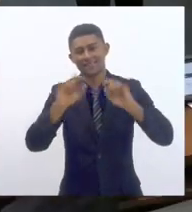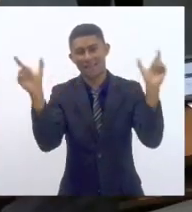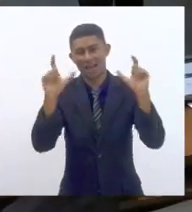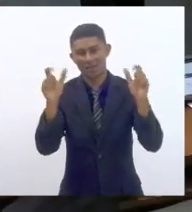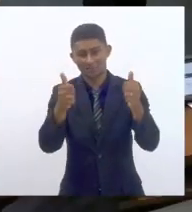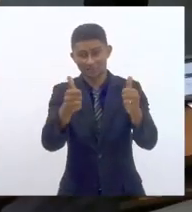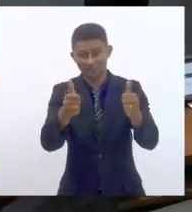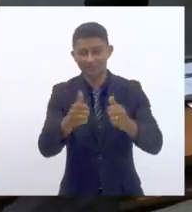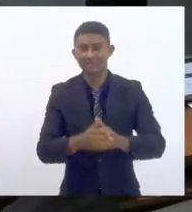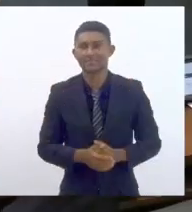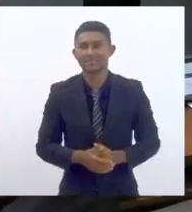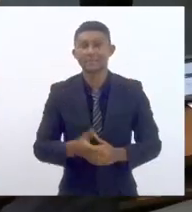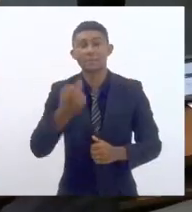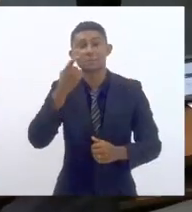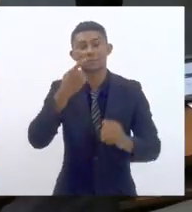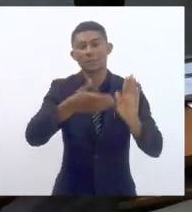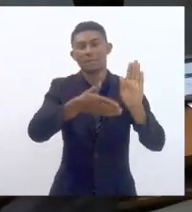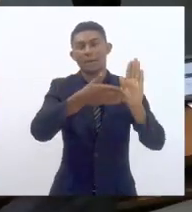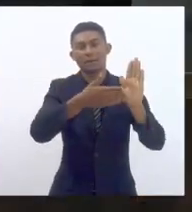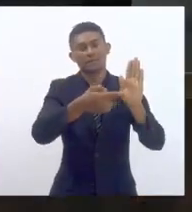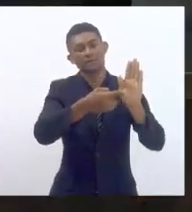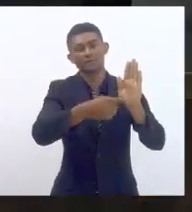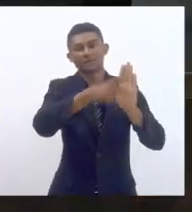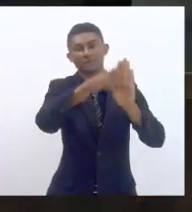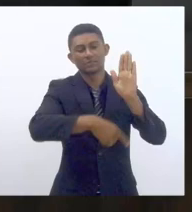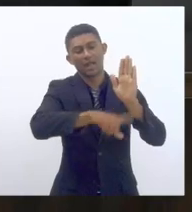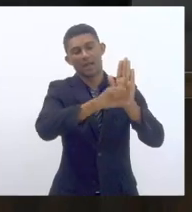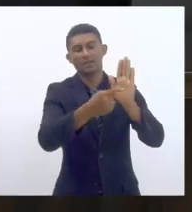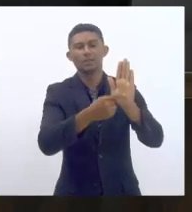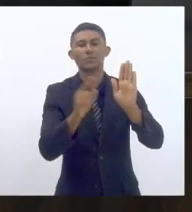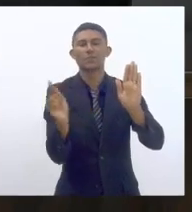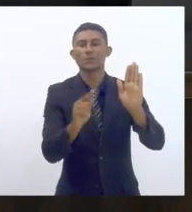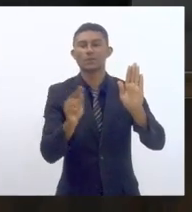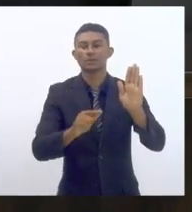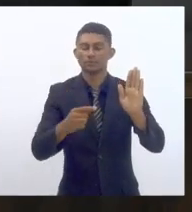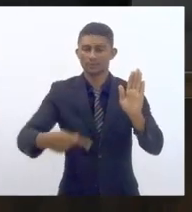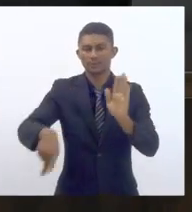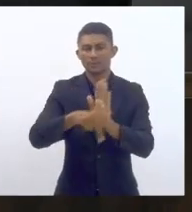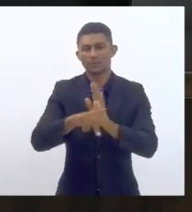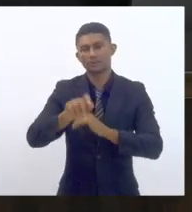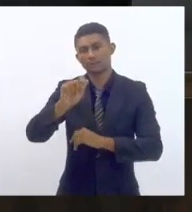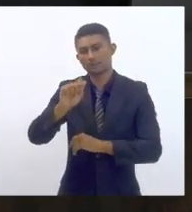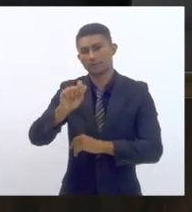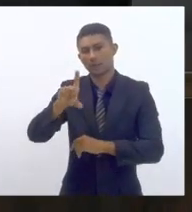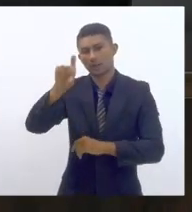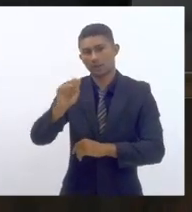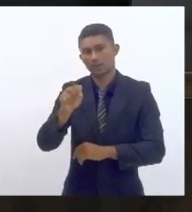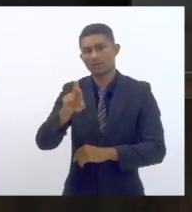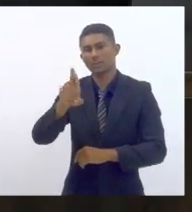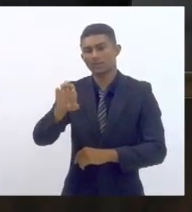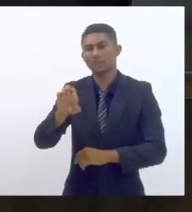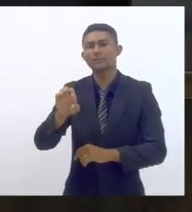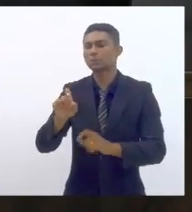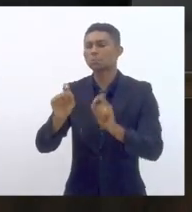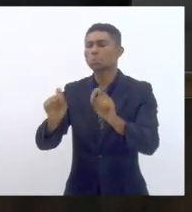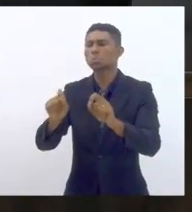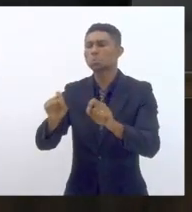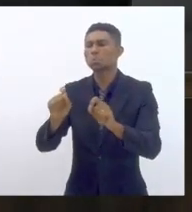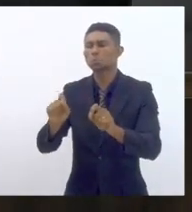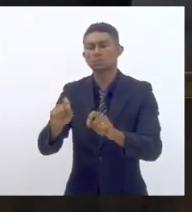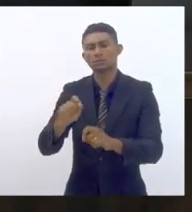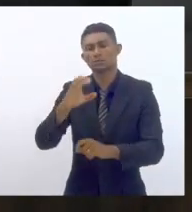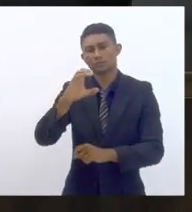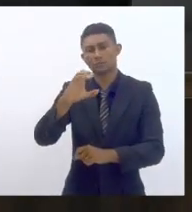É para trazer em pauta projeto de lei do Alexandre, do CAC.